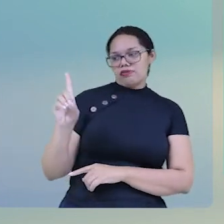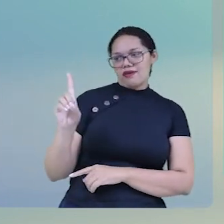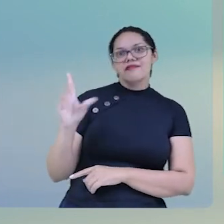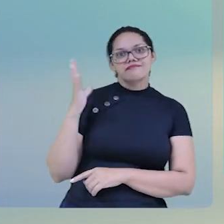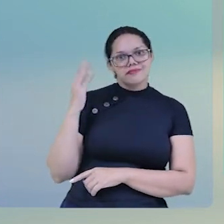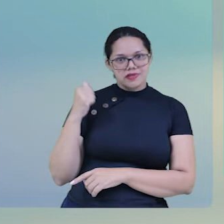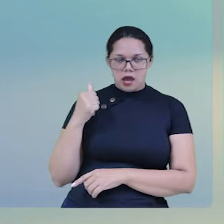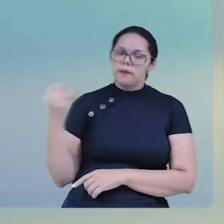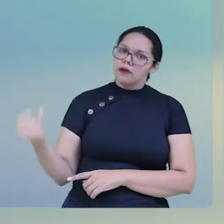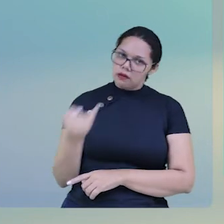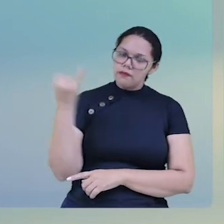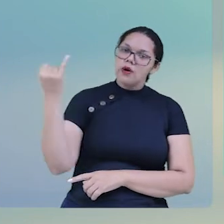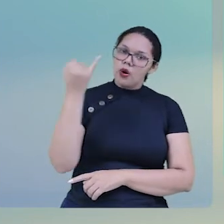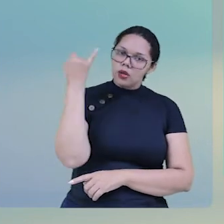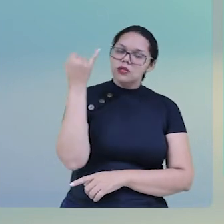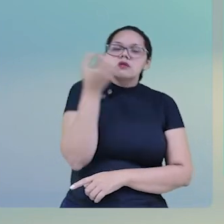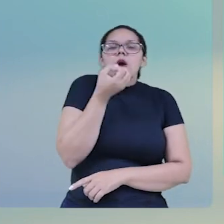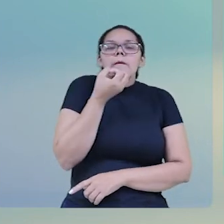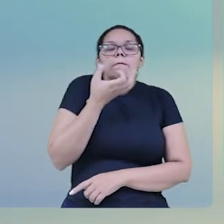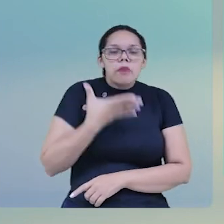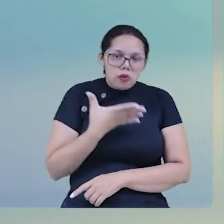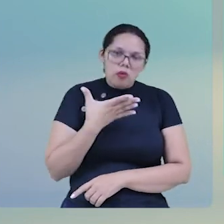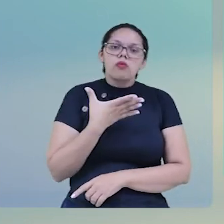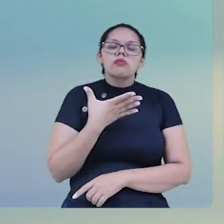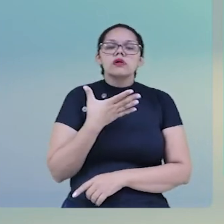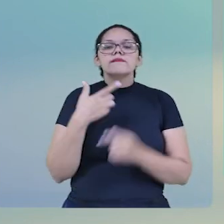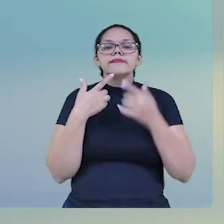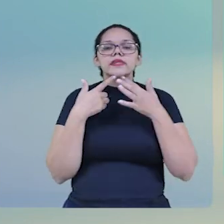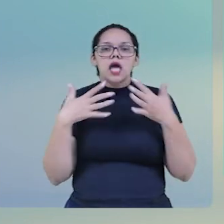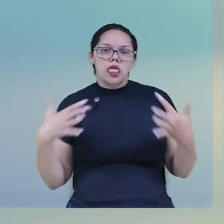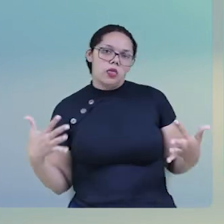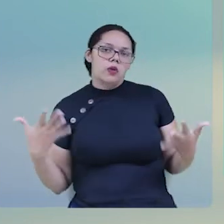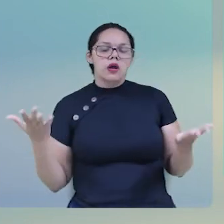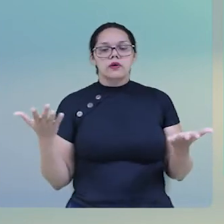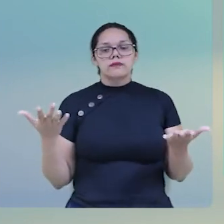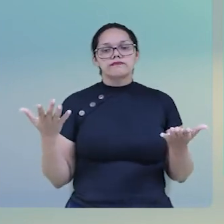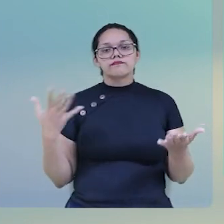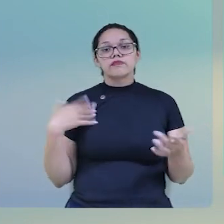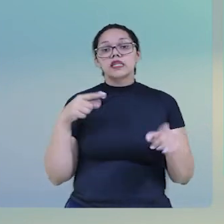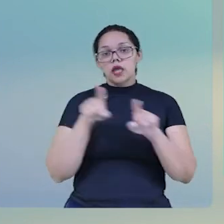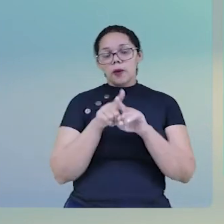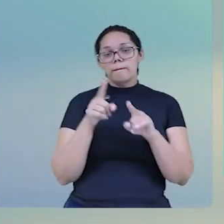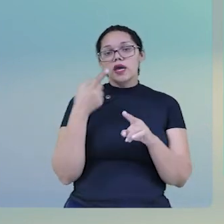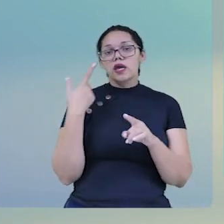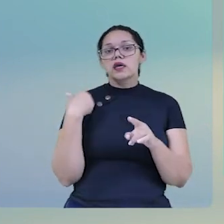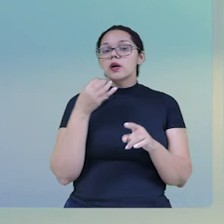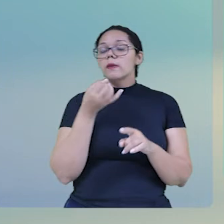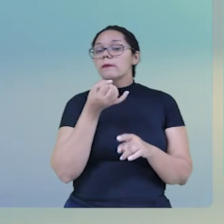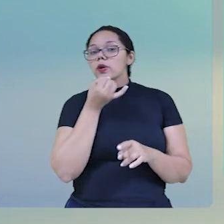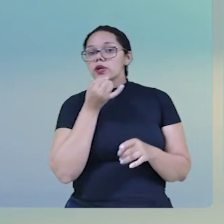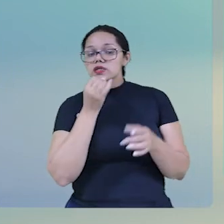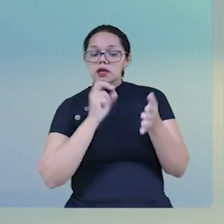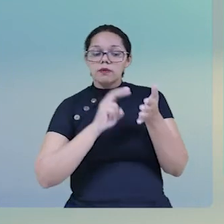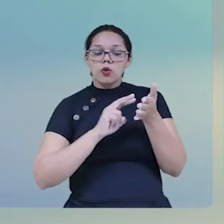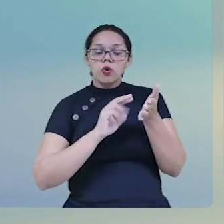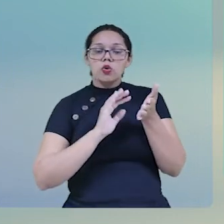que lá é uma ótima fonte de vitamina D. Uma dieta saudável e